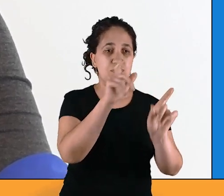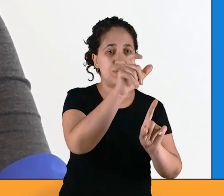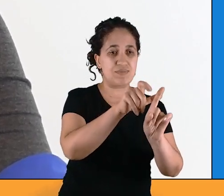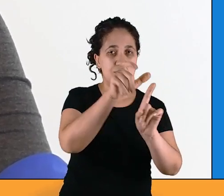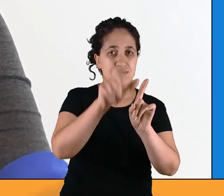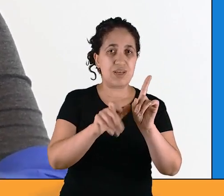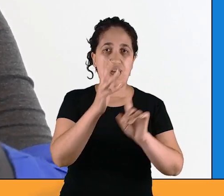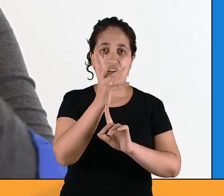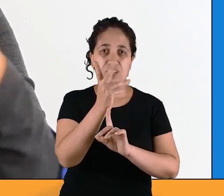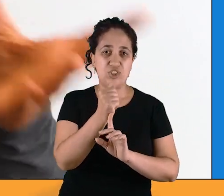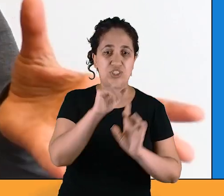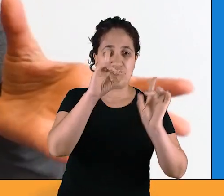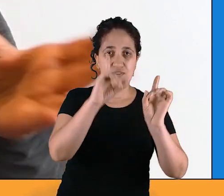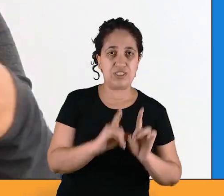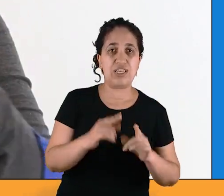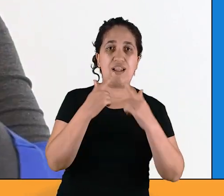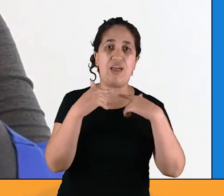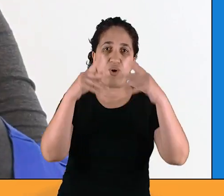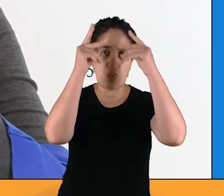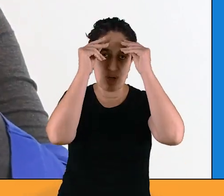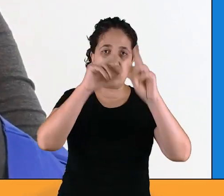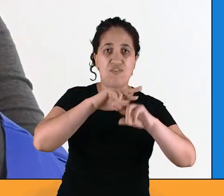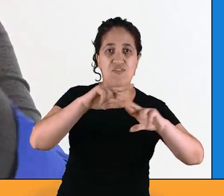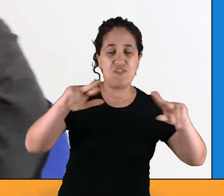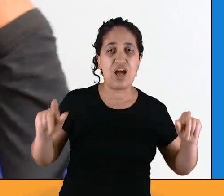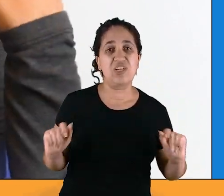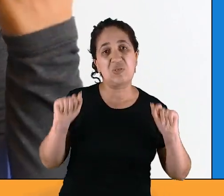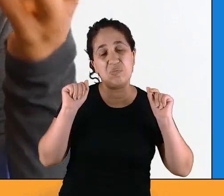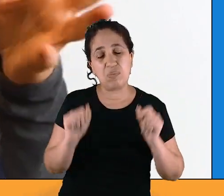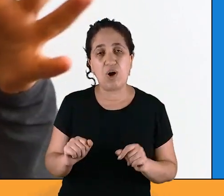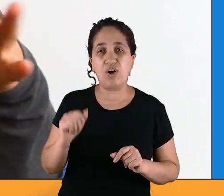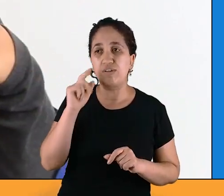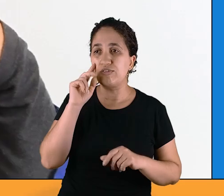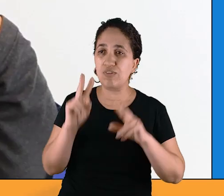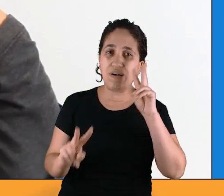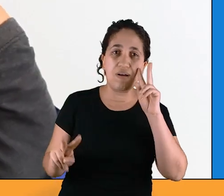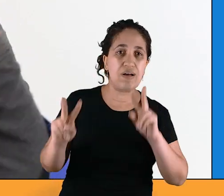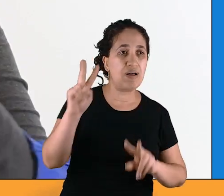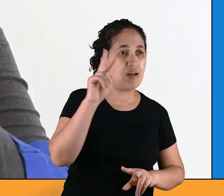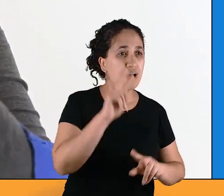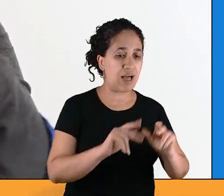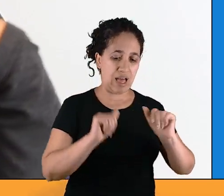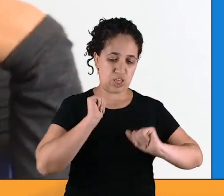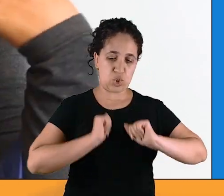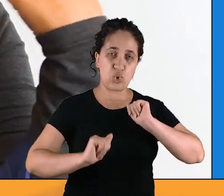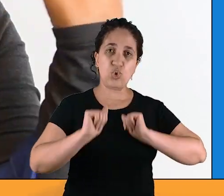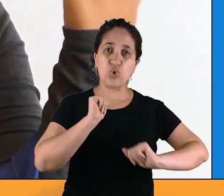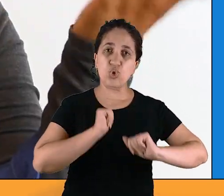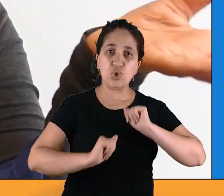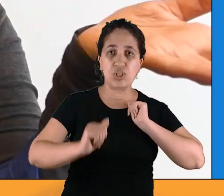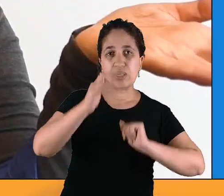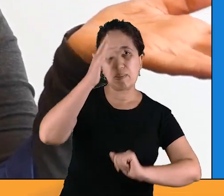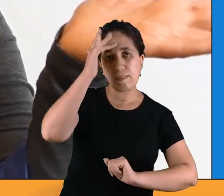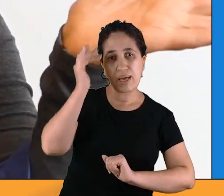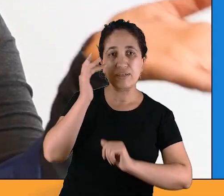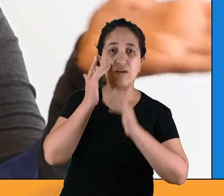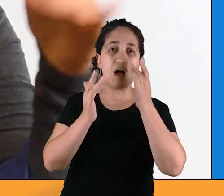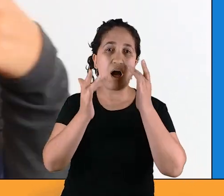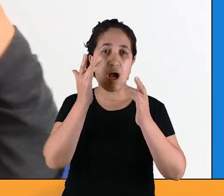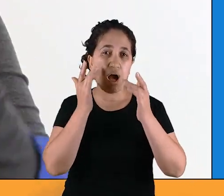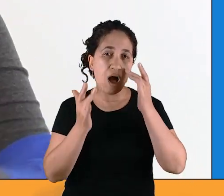artistas com deficiência das diferentes linguagens. Então, você vai ter artistas visuais, atores, pessoas que trabalham